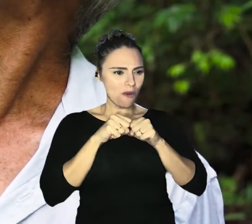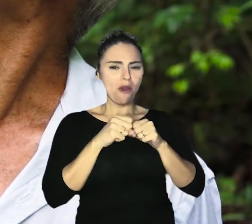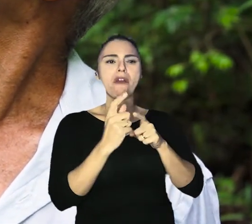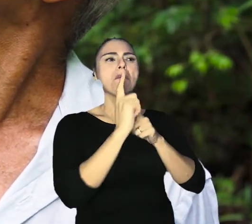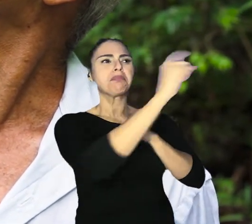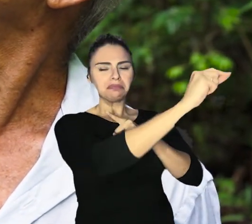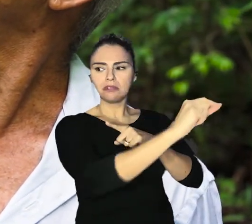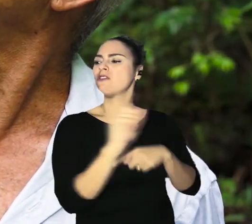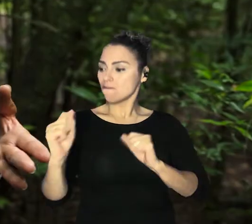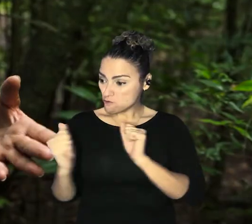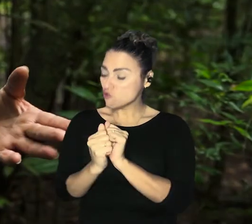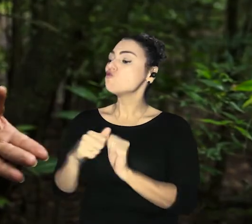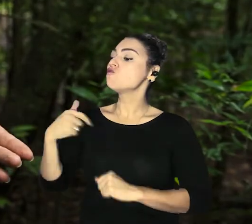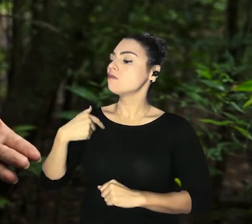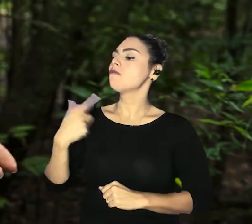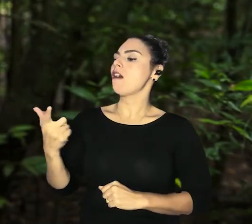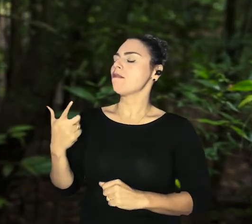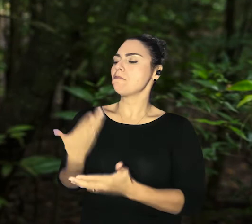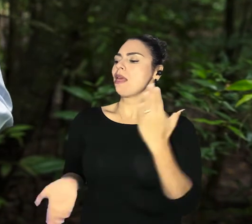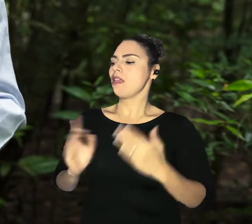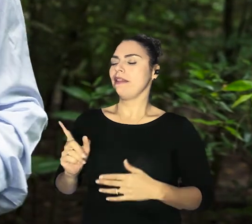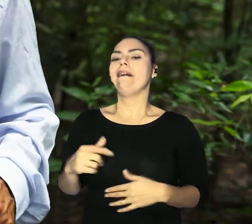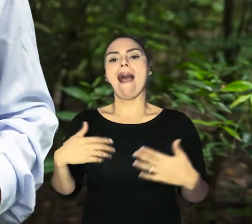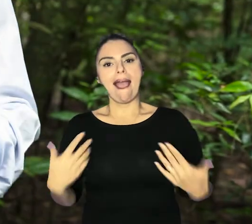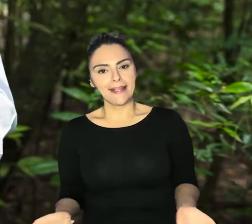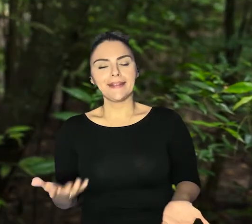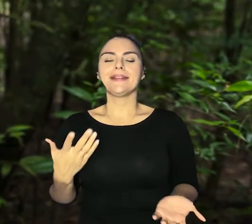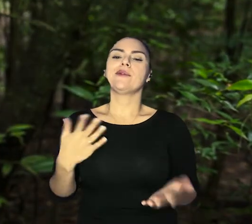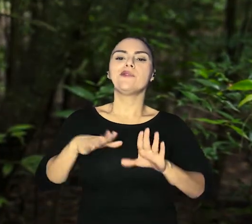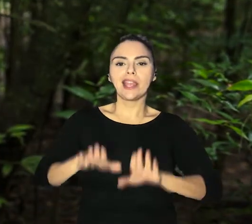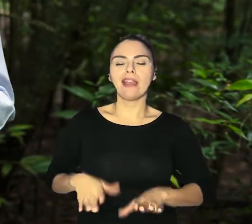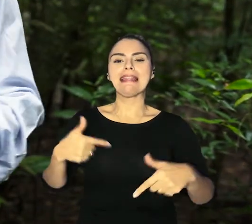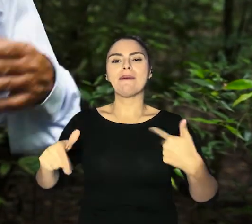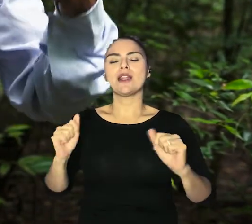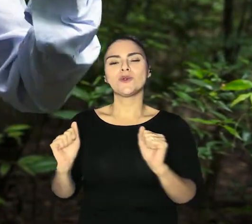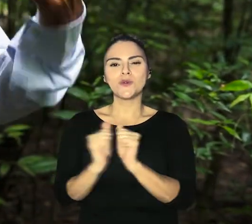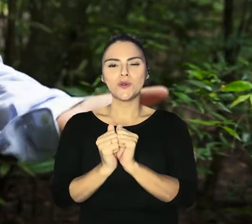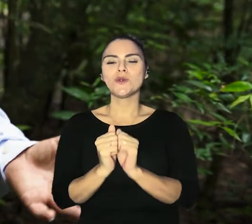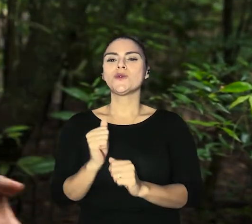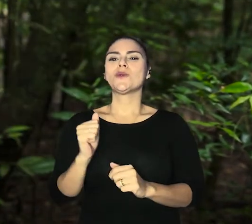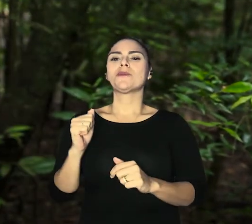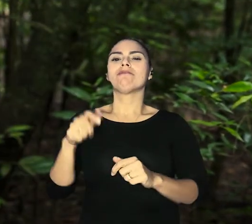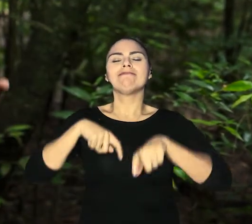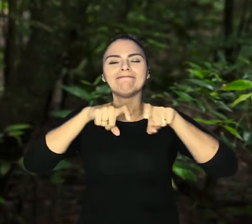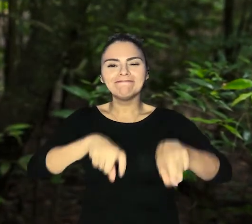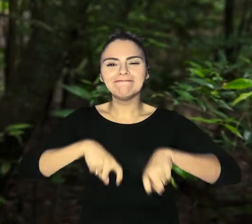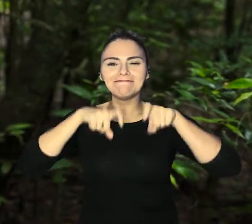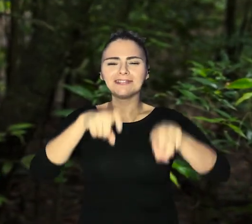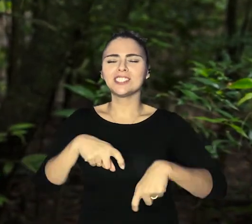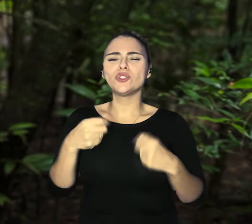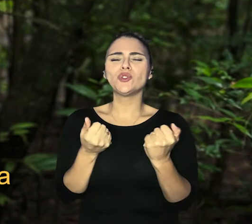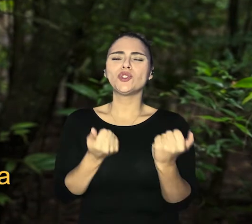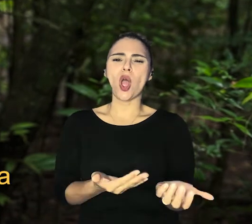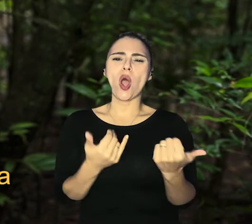Você vai ficar comigo e eu não vou perder você. Aí eu comecei a trabalhar com ele na atividade do campo, muito